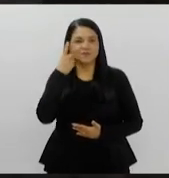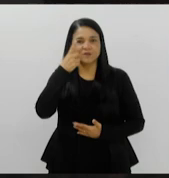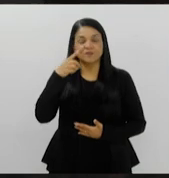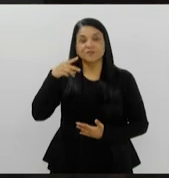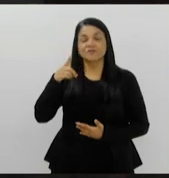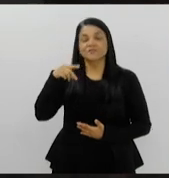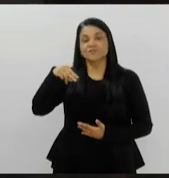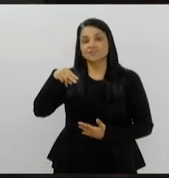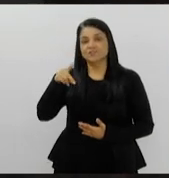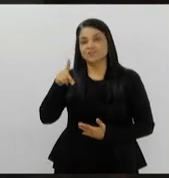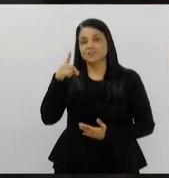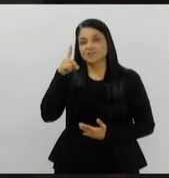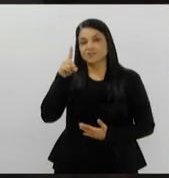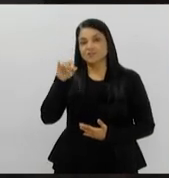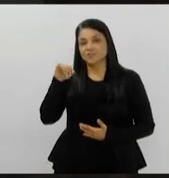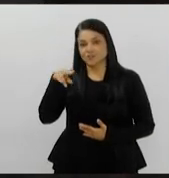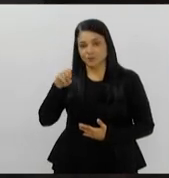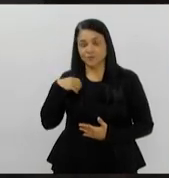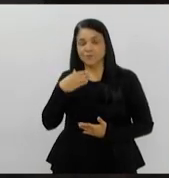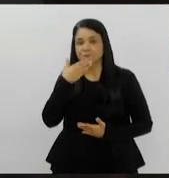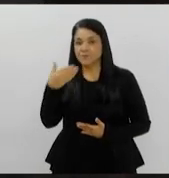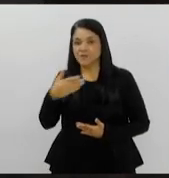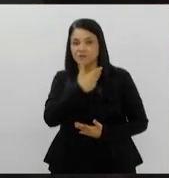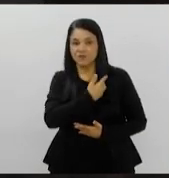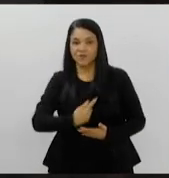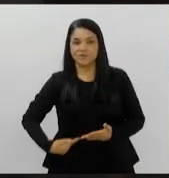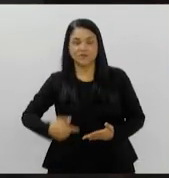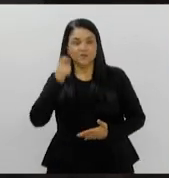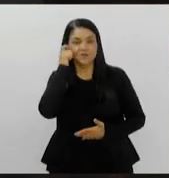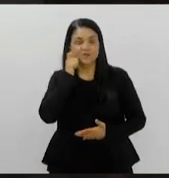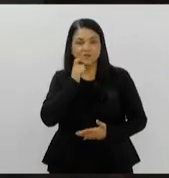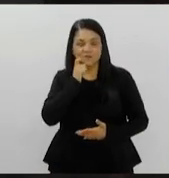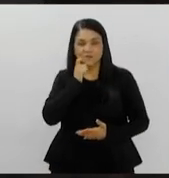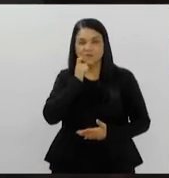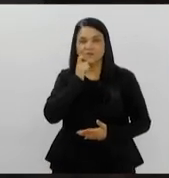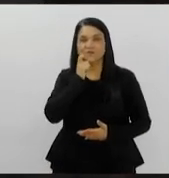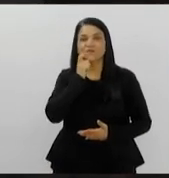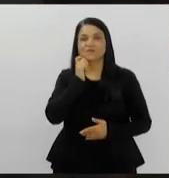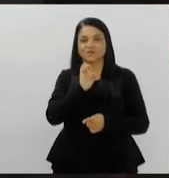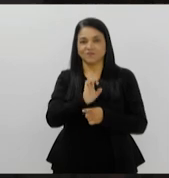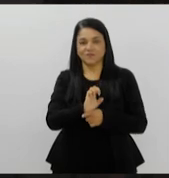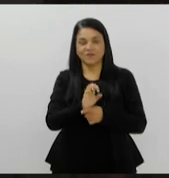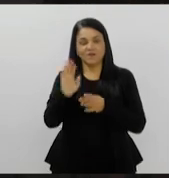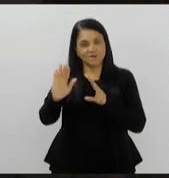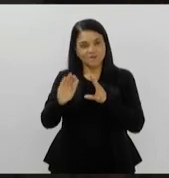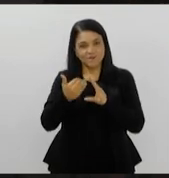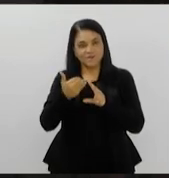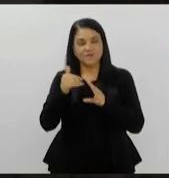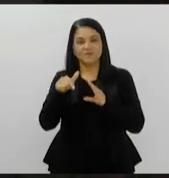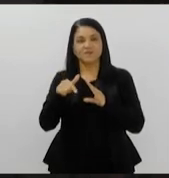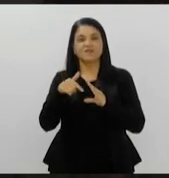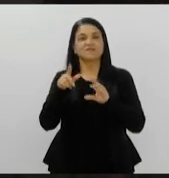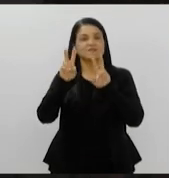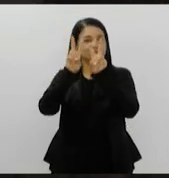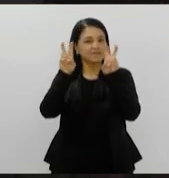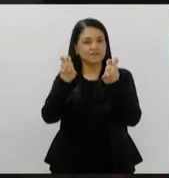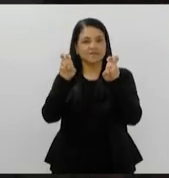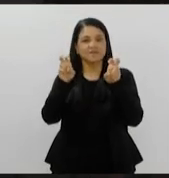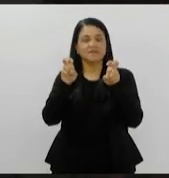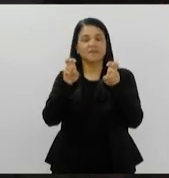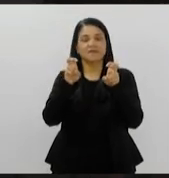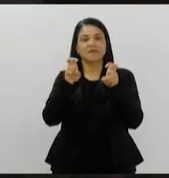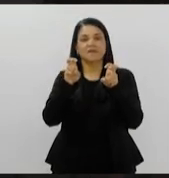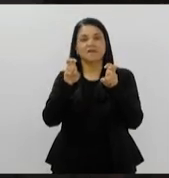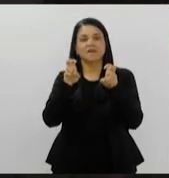Marcelo Dino, que solicita ao excelentíssimo senhor governador do Estado do Rio de Janeiro o envio de mensagem dispondo sobre a